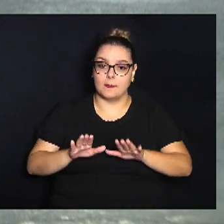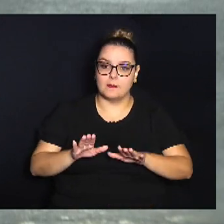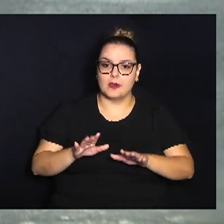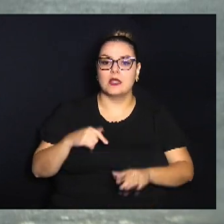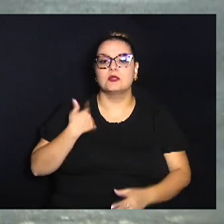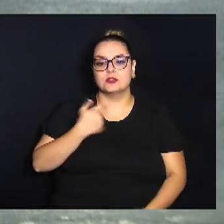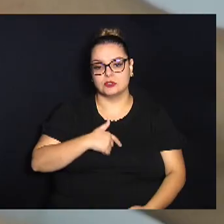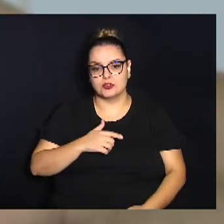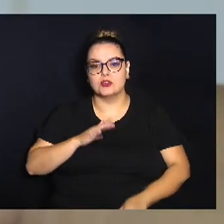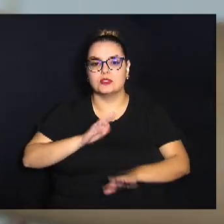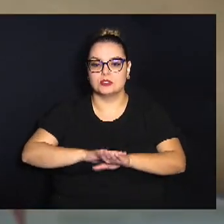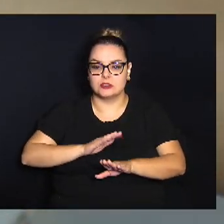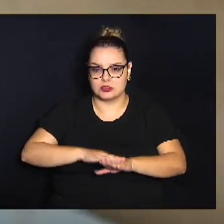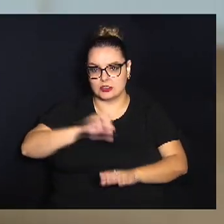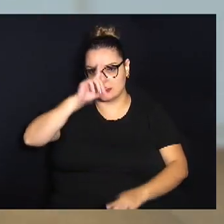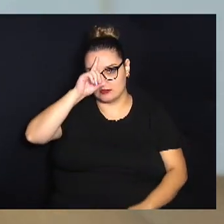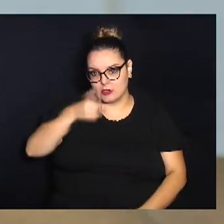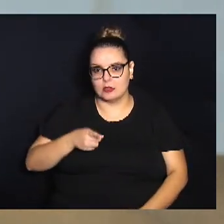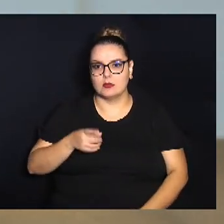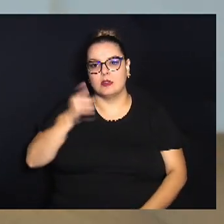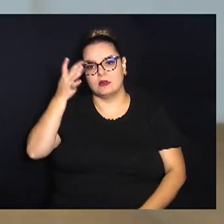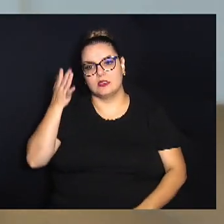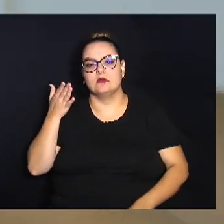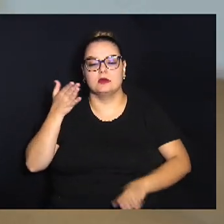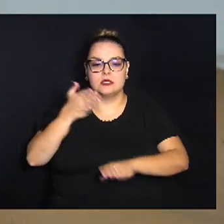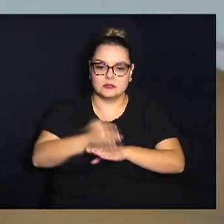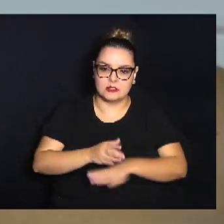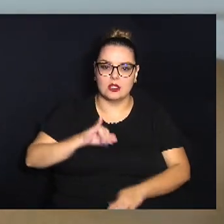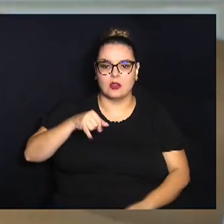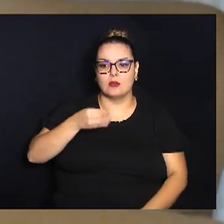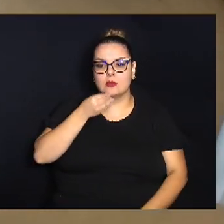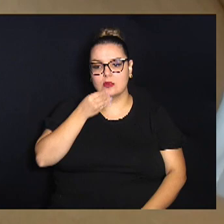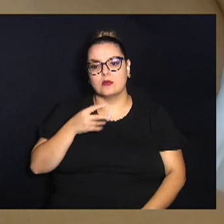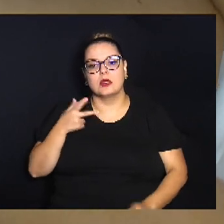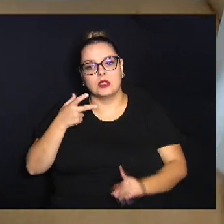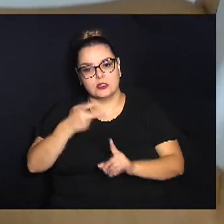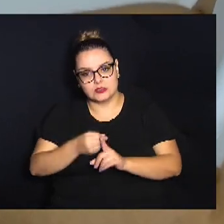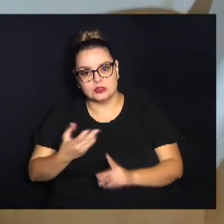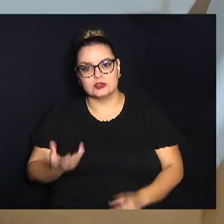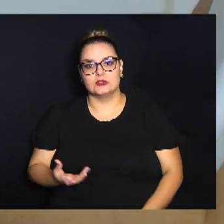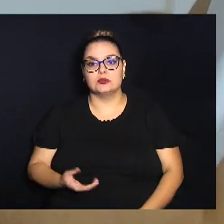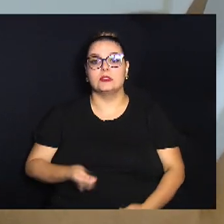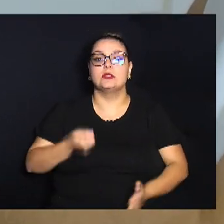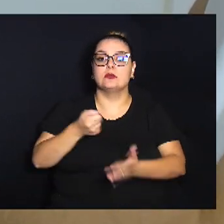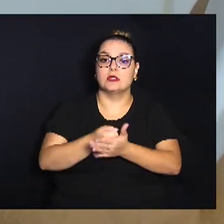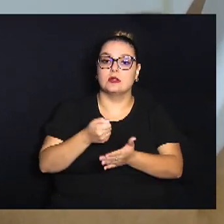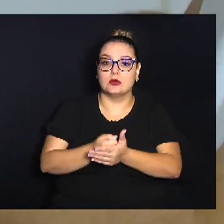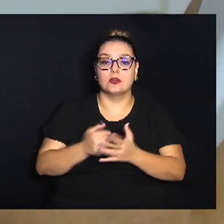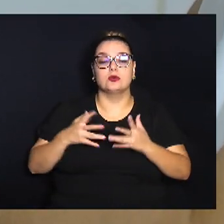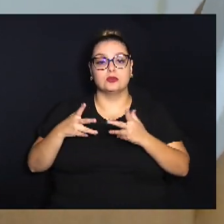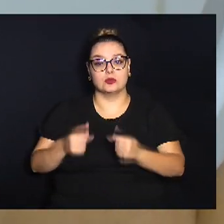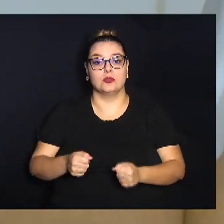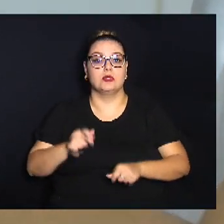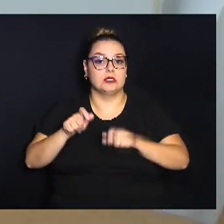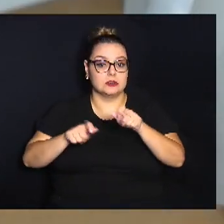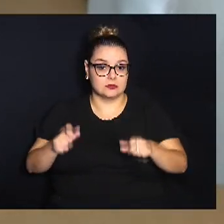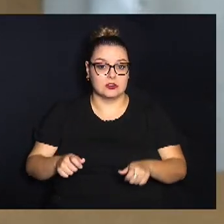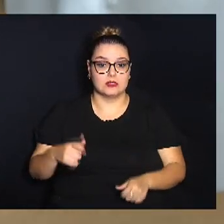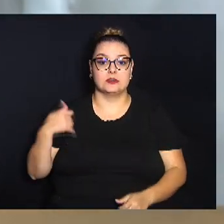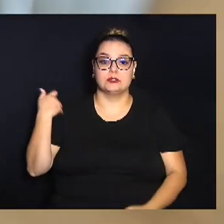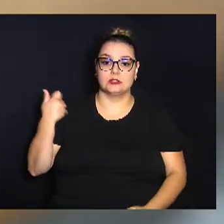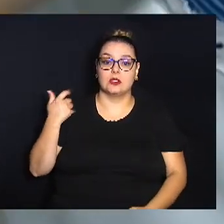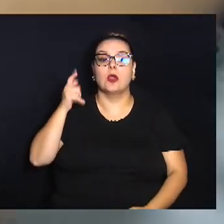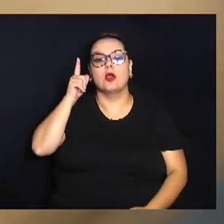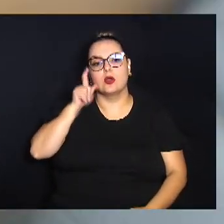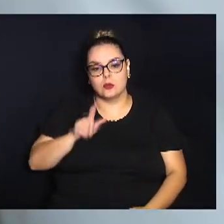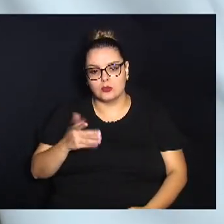gente tomou essa decisão para facilitar o acesso, para aproveitar a oportunidade vacinal, então garantindo que todas as pessoas nessa faixa etária já consigam